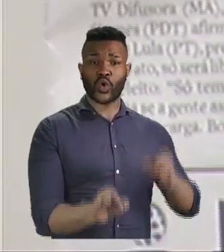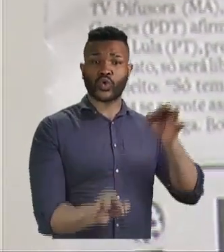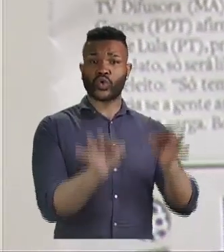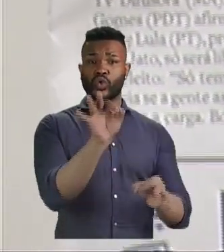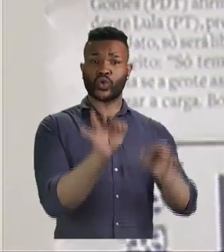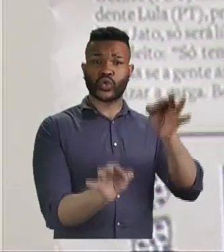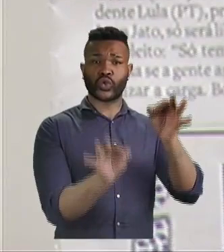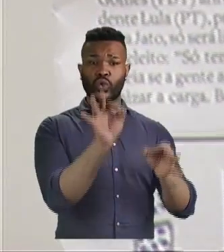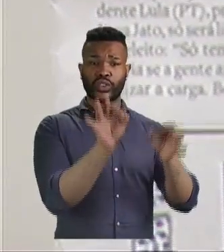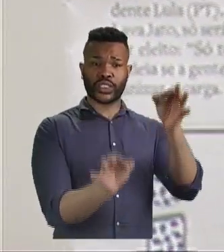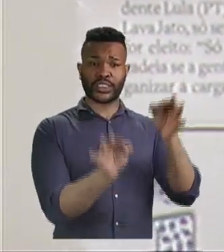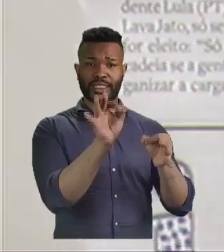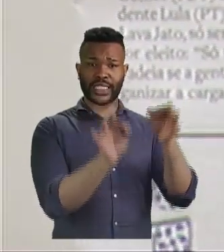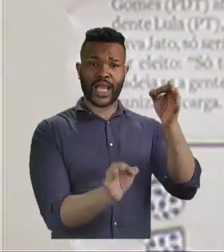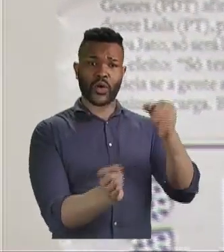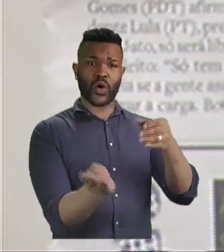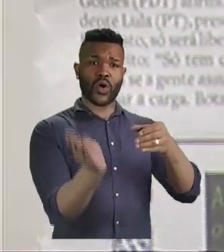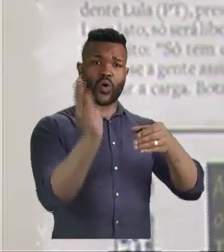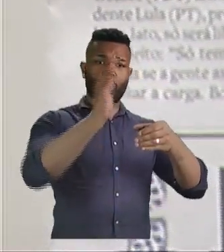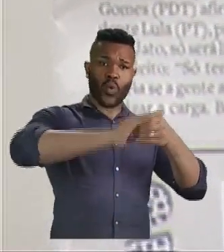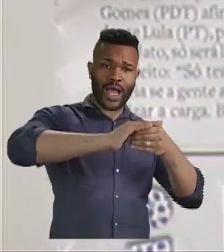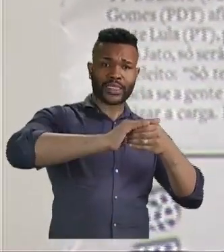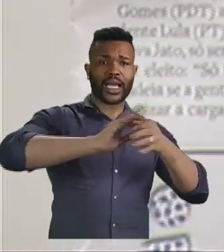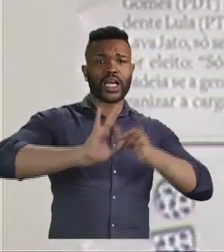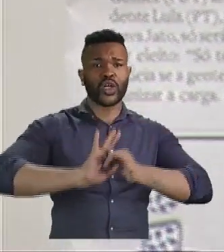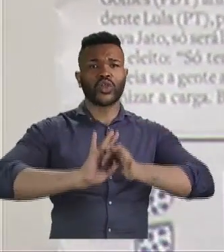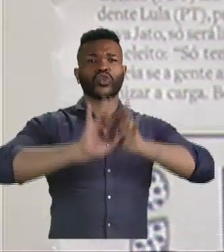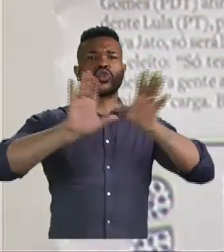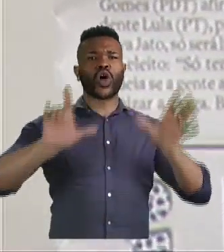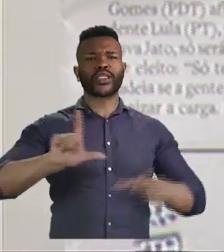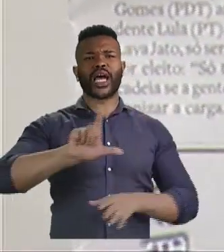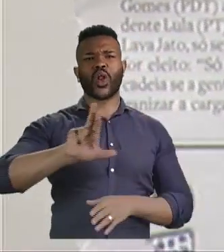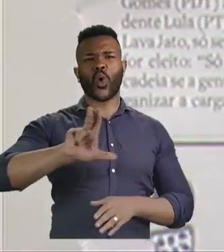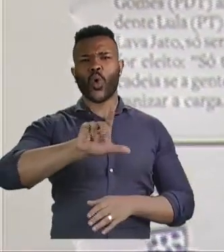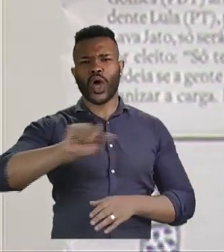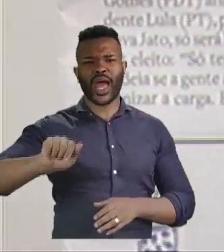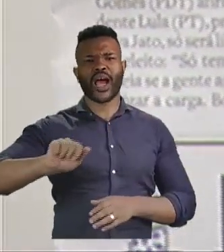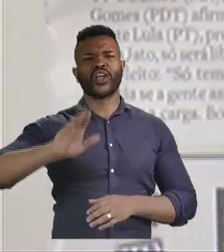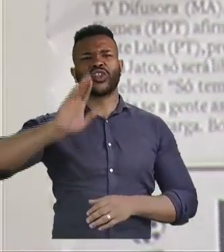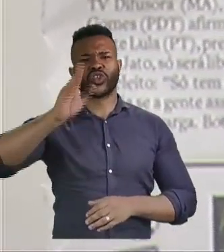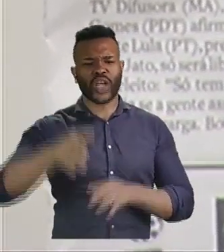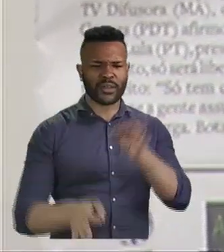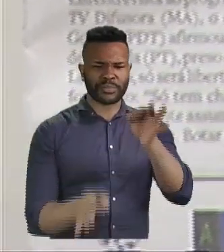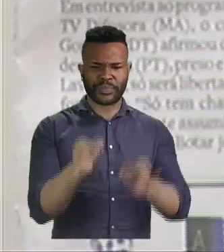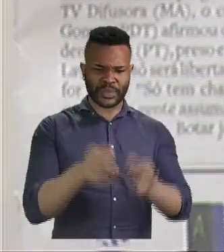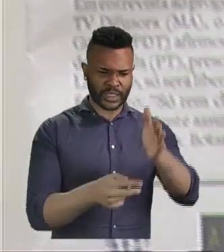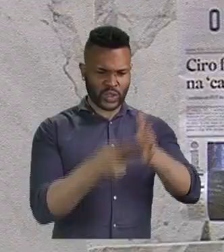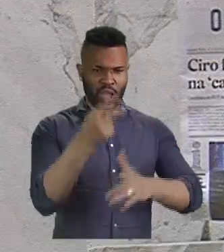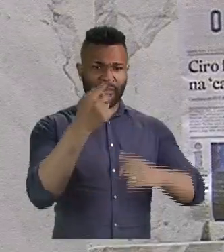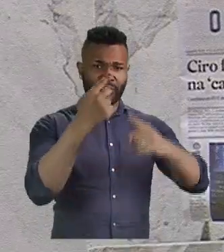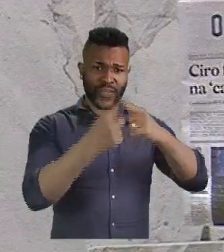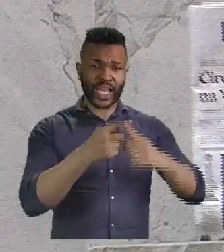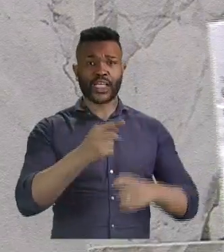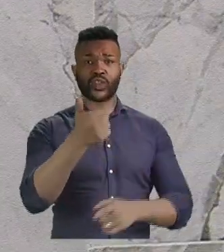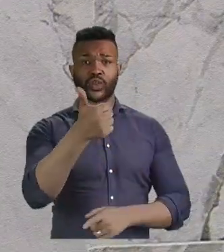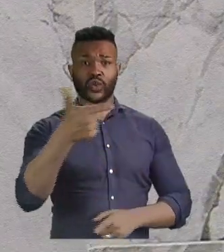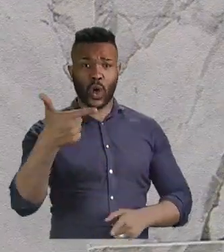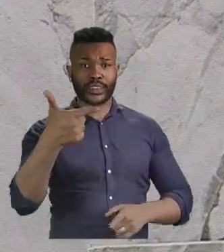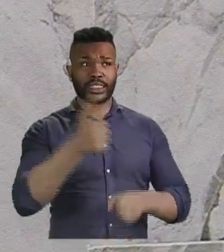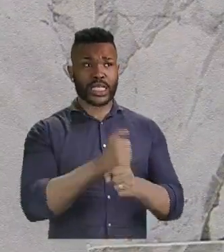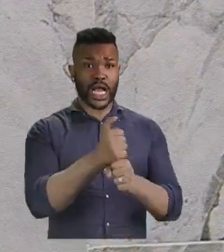judiciário na caixinha e soltar Lula. Um cidadão que está condenado em segunda instância a 12 anos, e esse